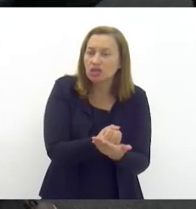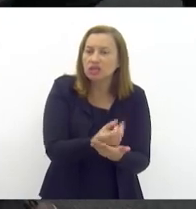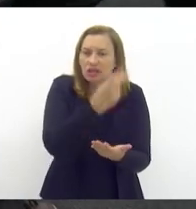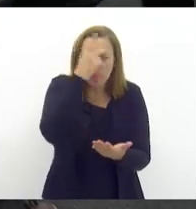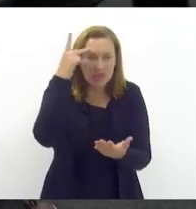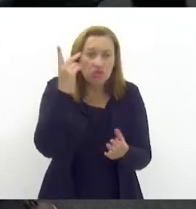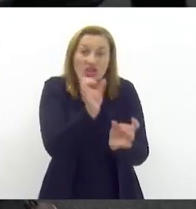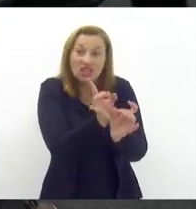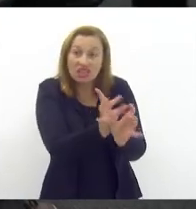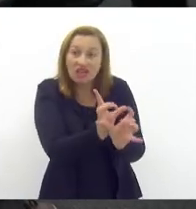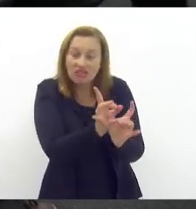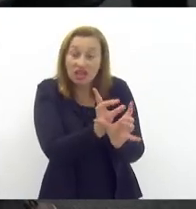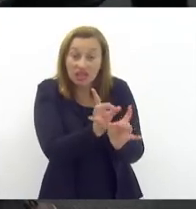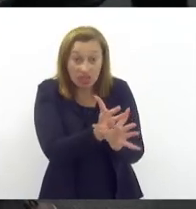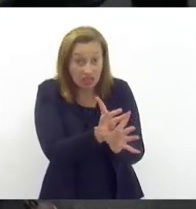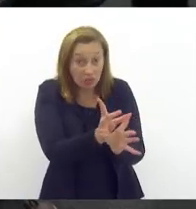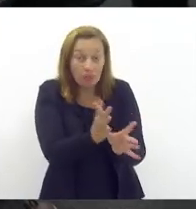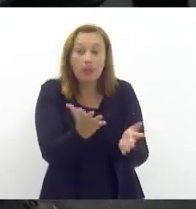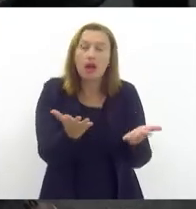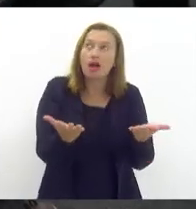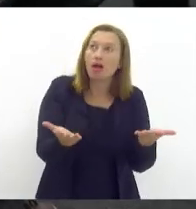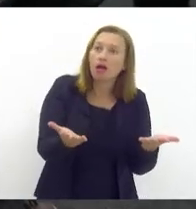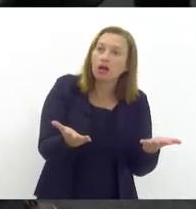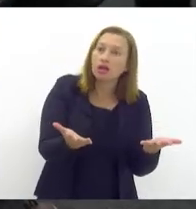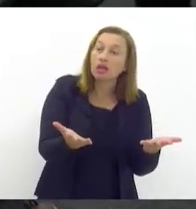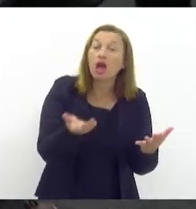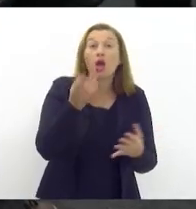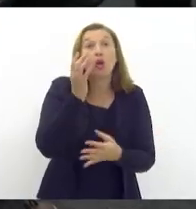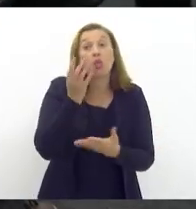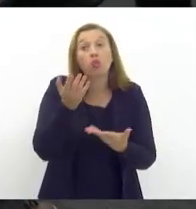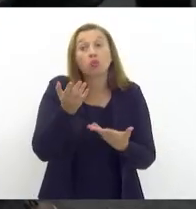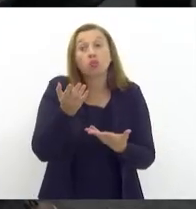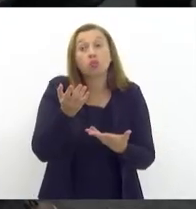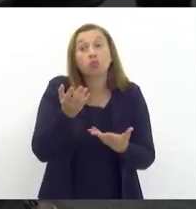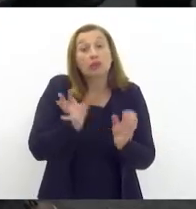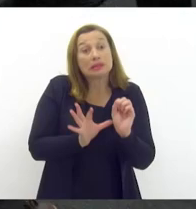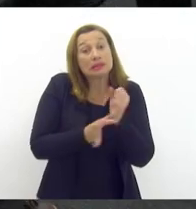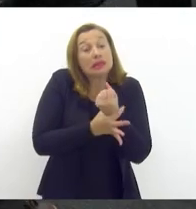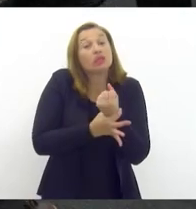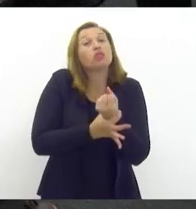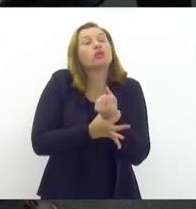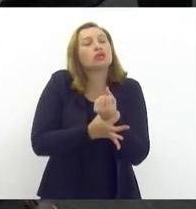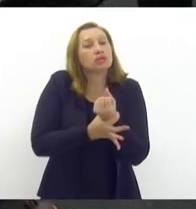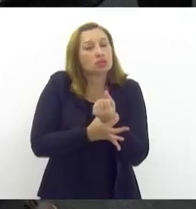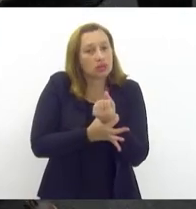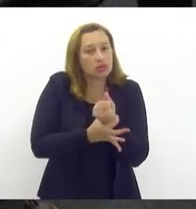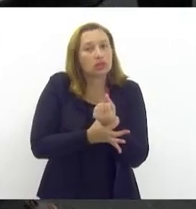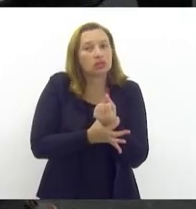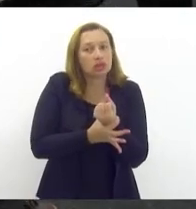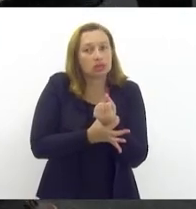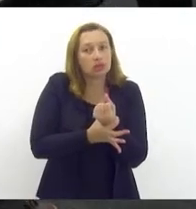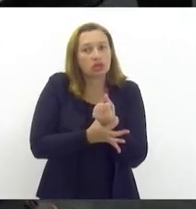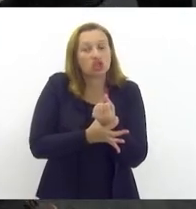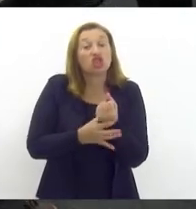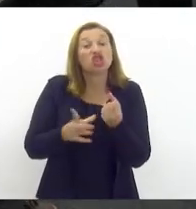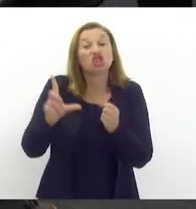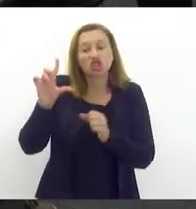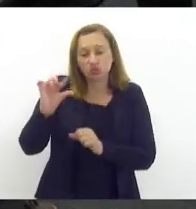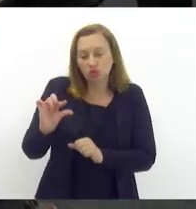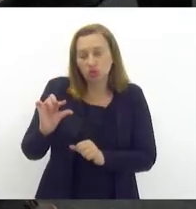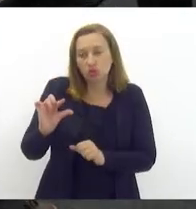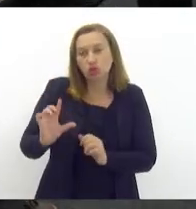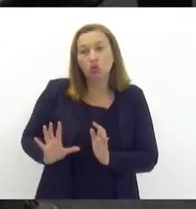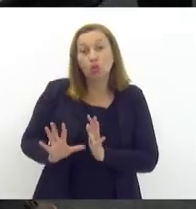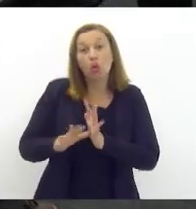vendedor, é pelo menos uma esperança de você diminuir esse número de fraudes